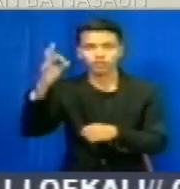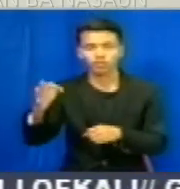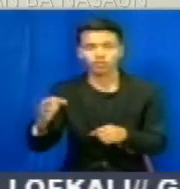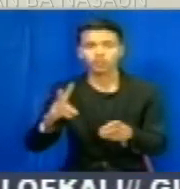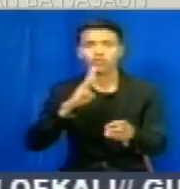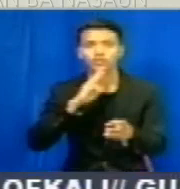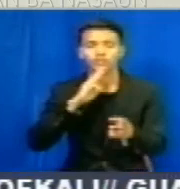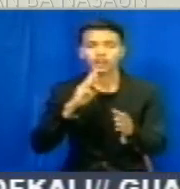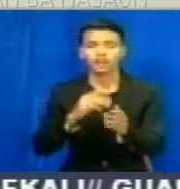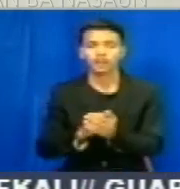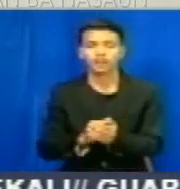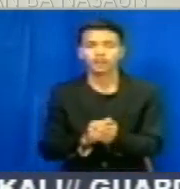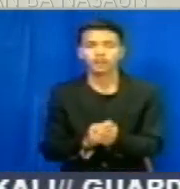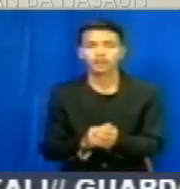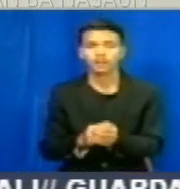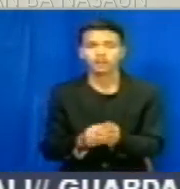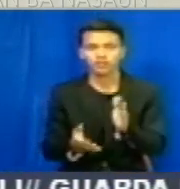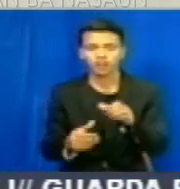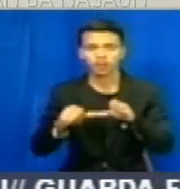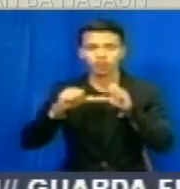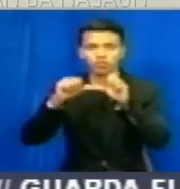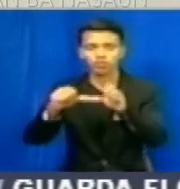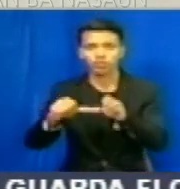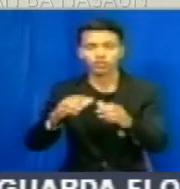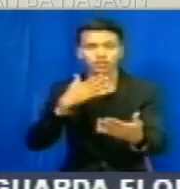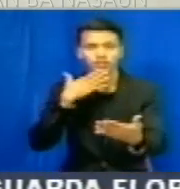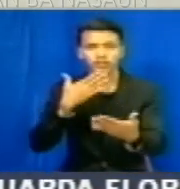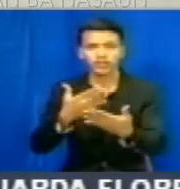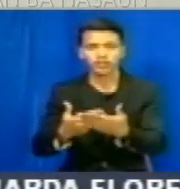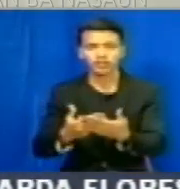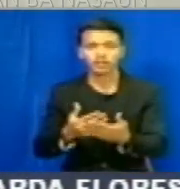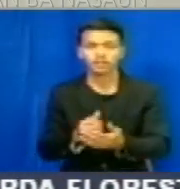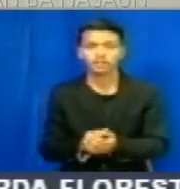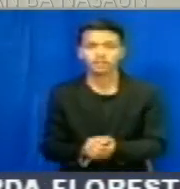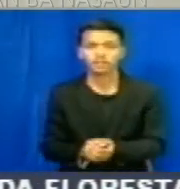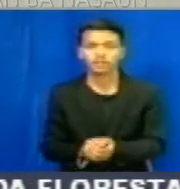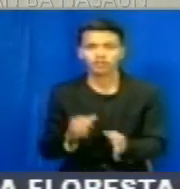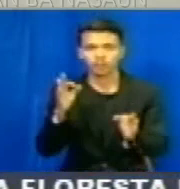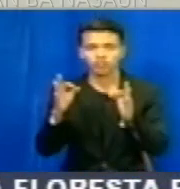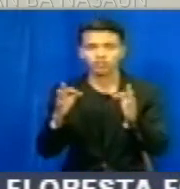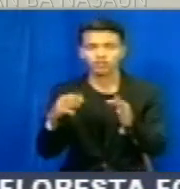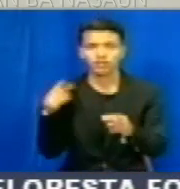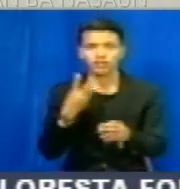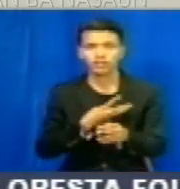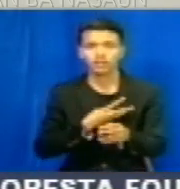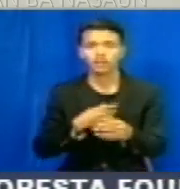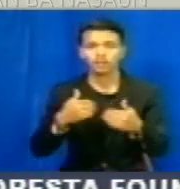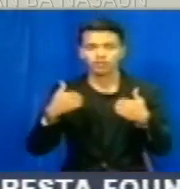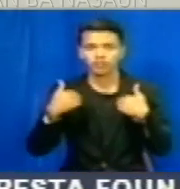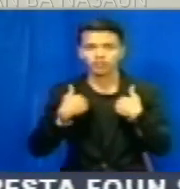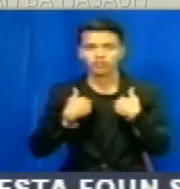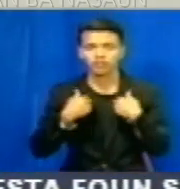B se continua lá o dia e a esperança. Além de né, temos a master